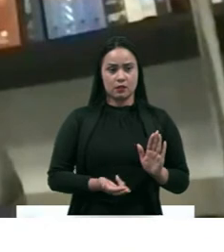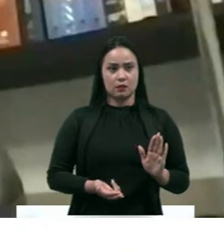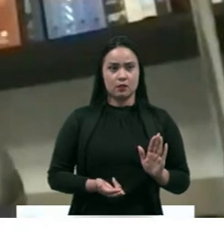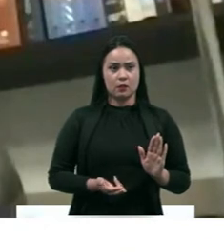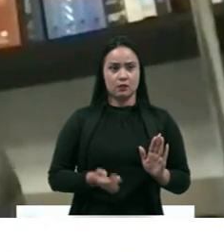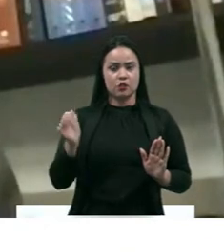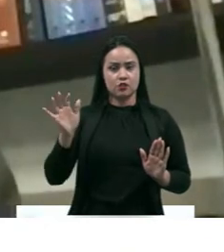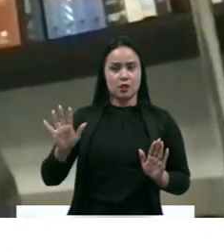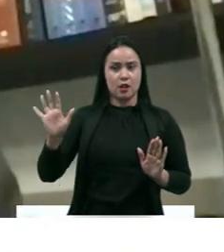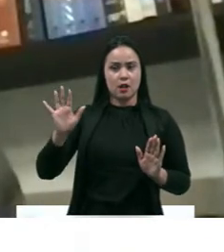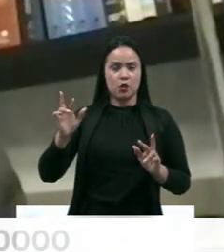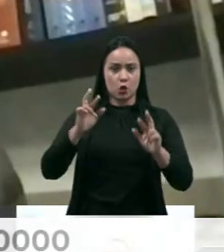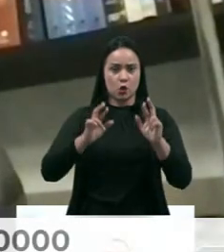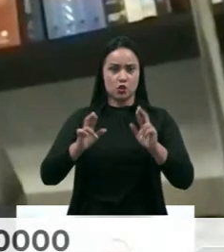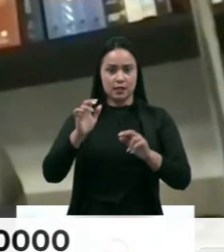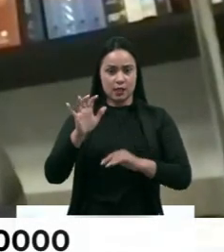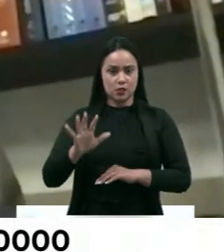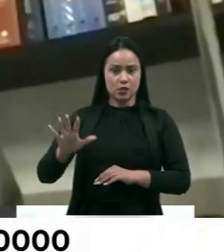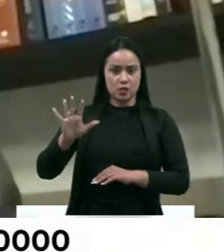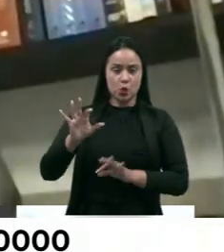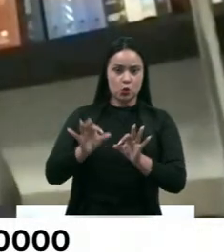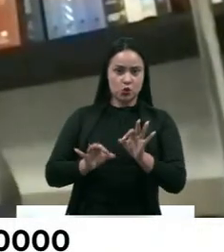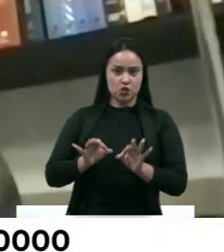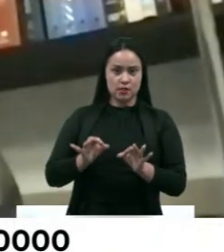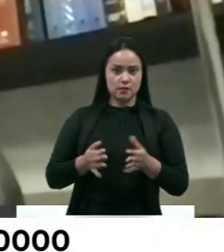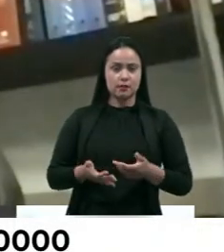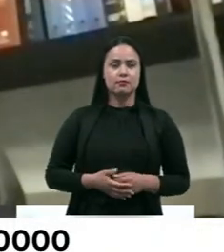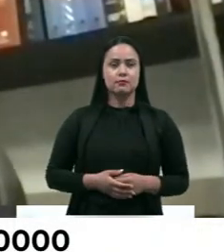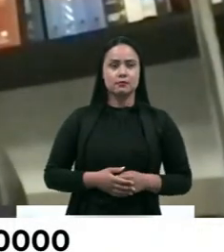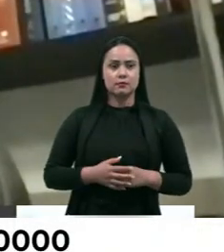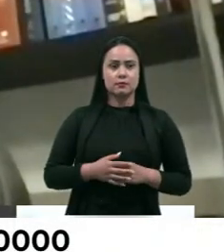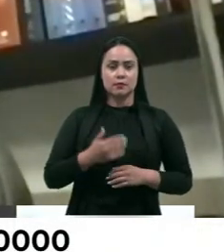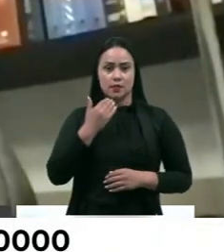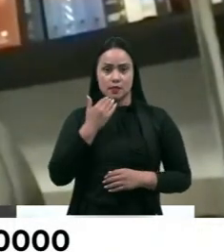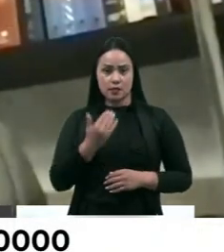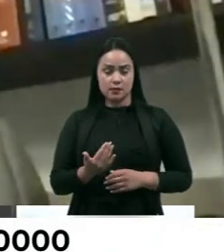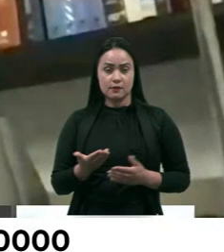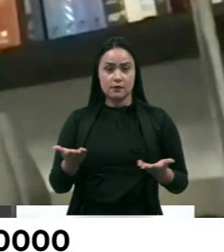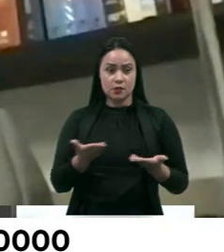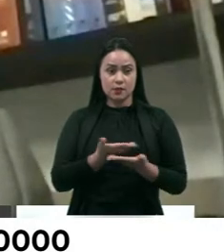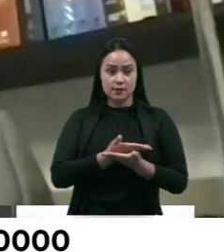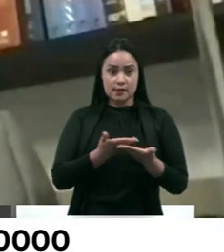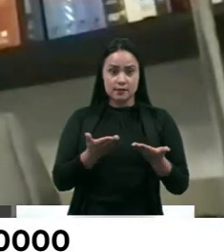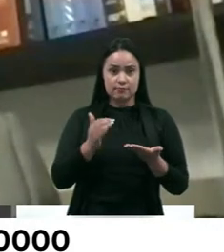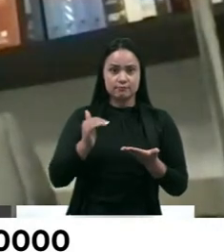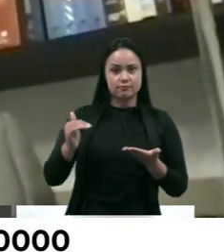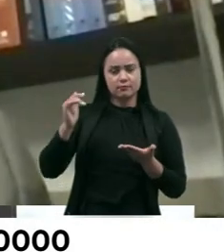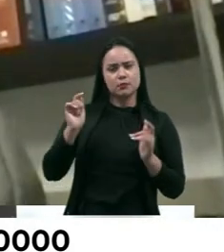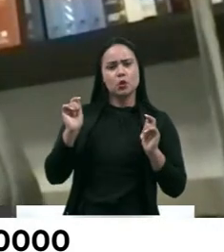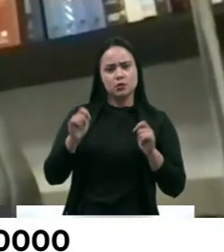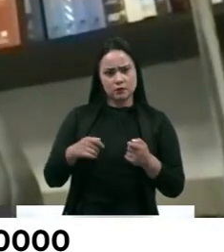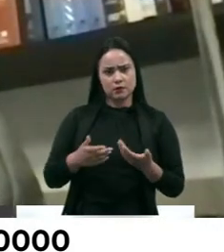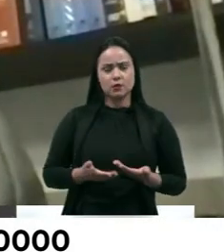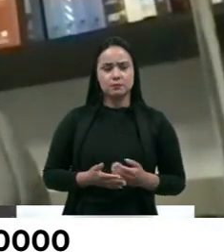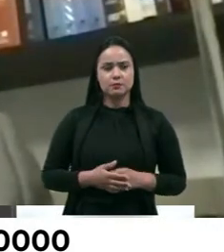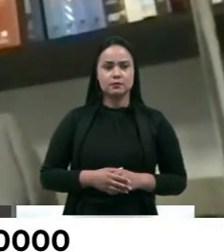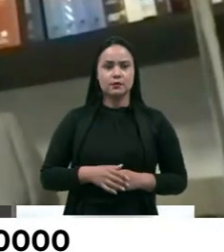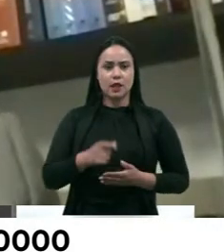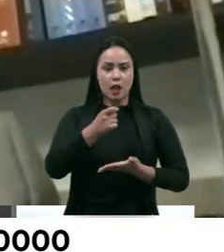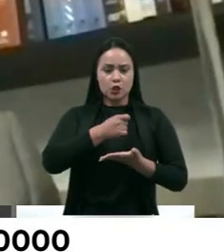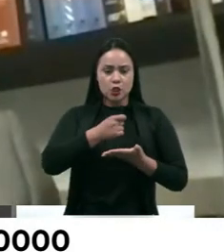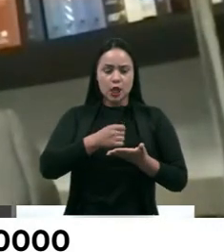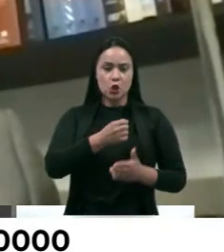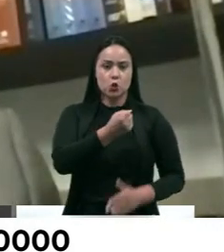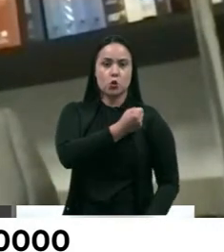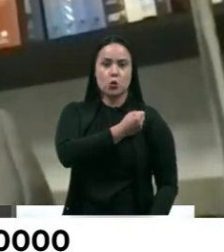o regulamento geral da Corregedoria Nacional de Justiça, e aqui eu peço a vossas excelências, se possível, anotar esse